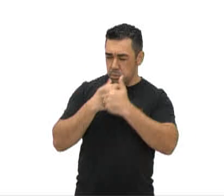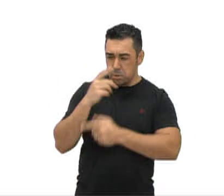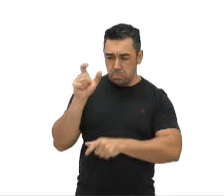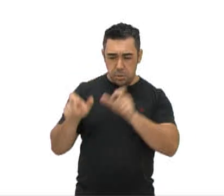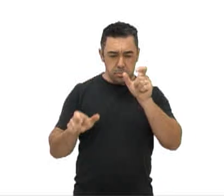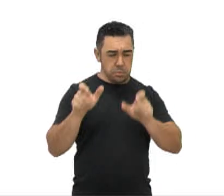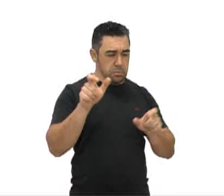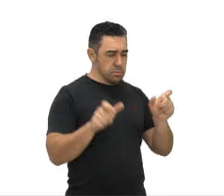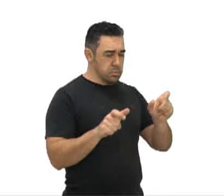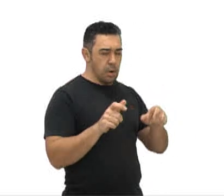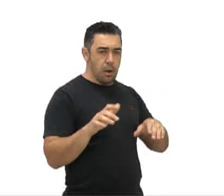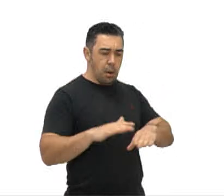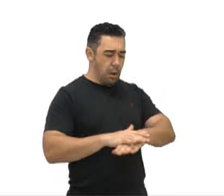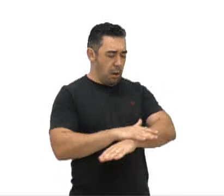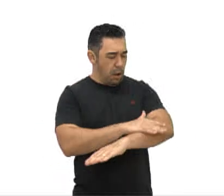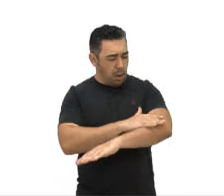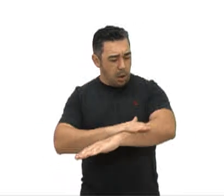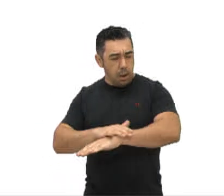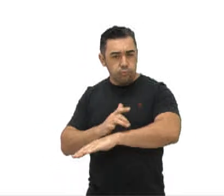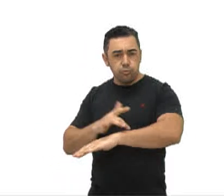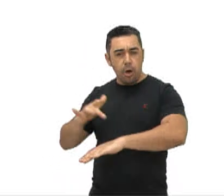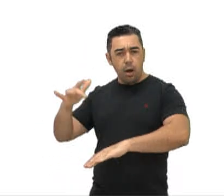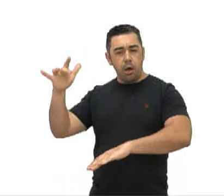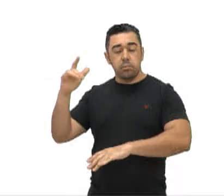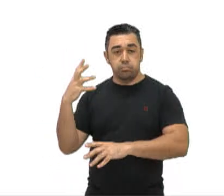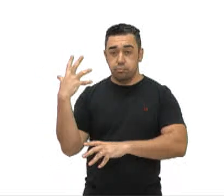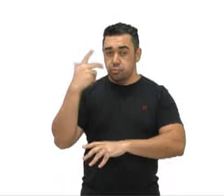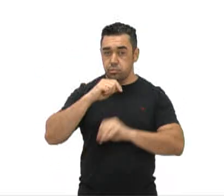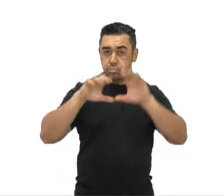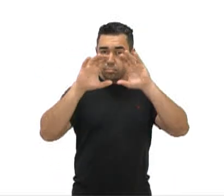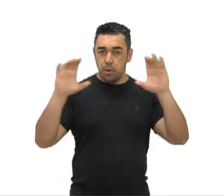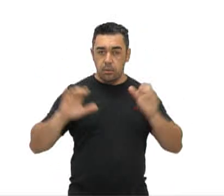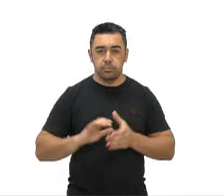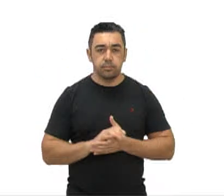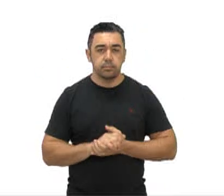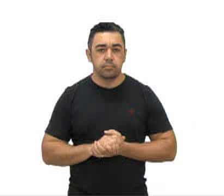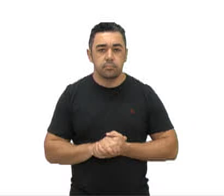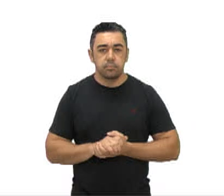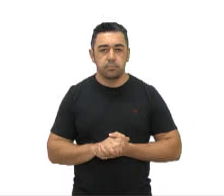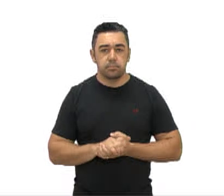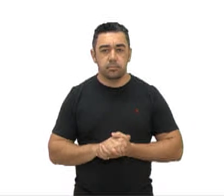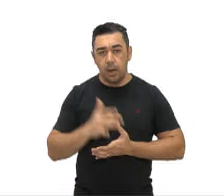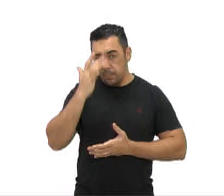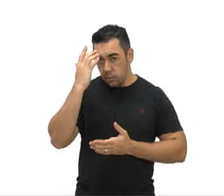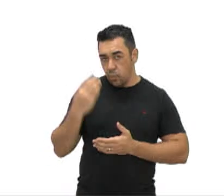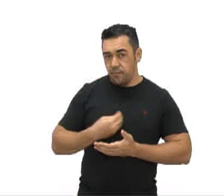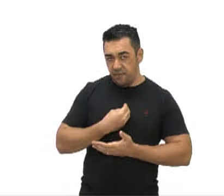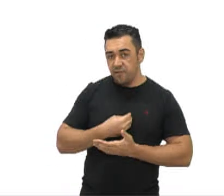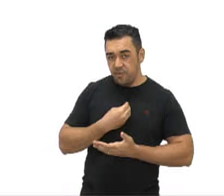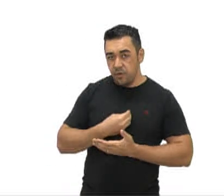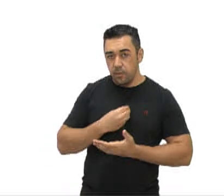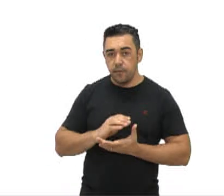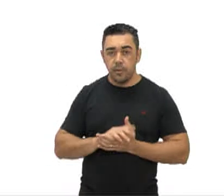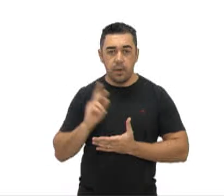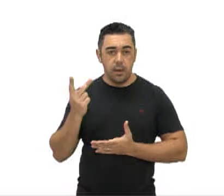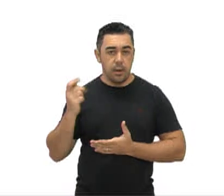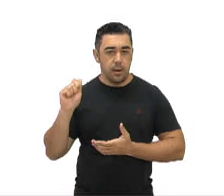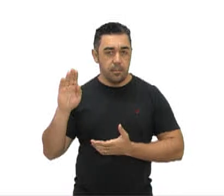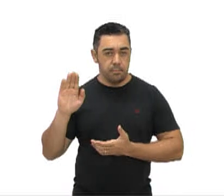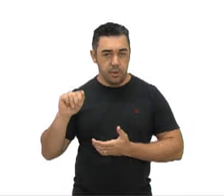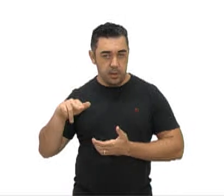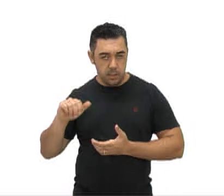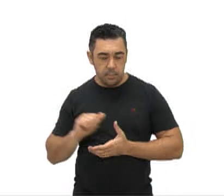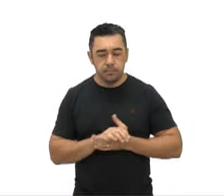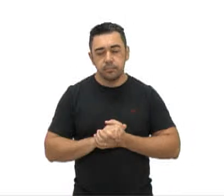douradas, embaixo de um céu muito bonito, né? El habanero, a pessoa que vive em Habana, muito lejos